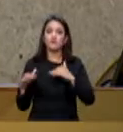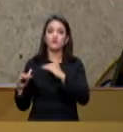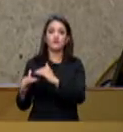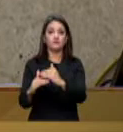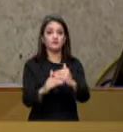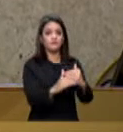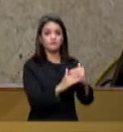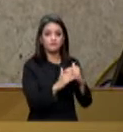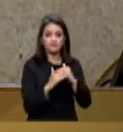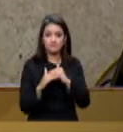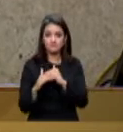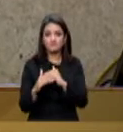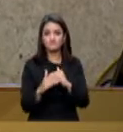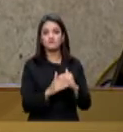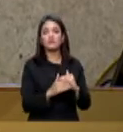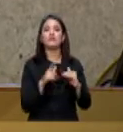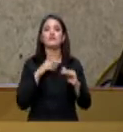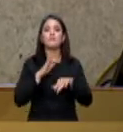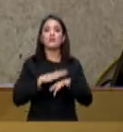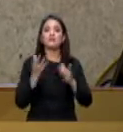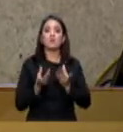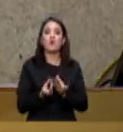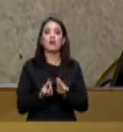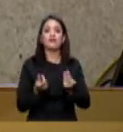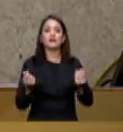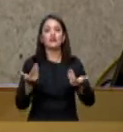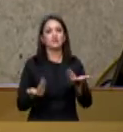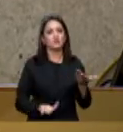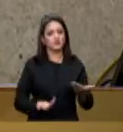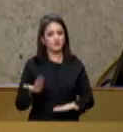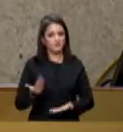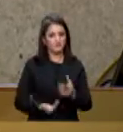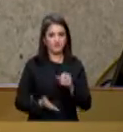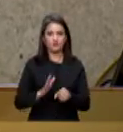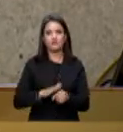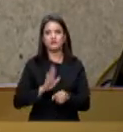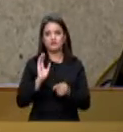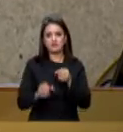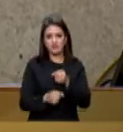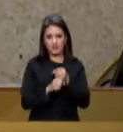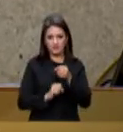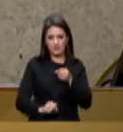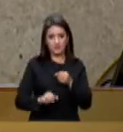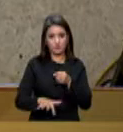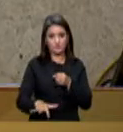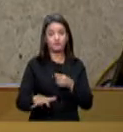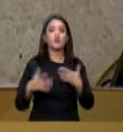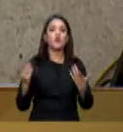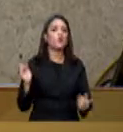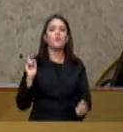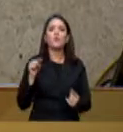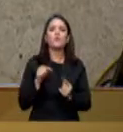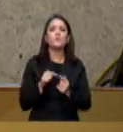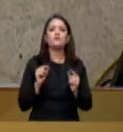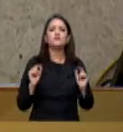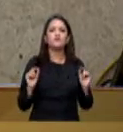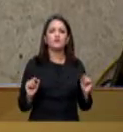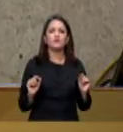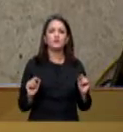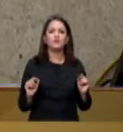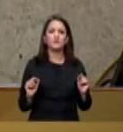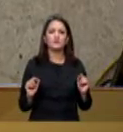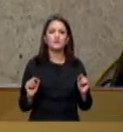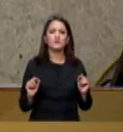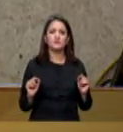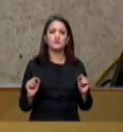qualificar a prestação do serviço de saneamento no setor. A meta do marco, isso aqui eu achei bastante interessante trazer